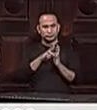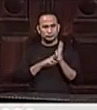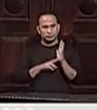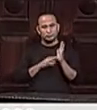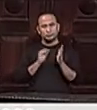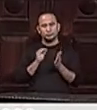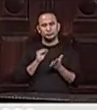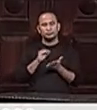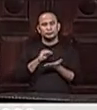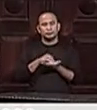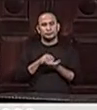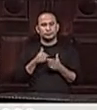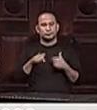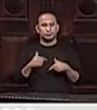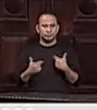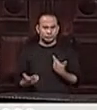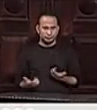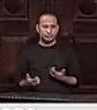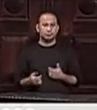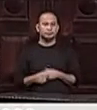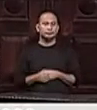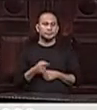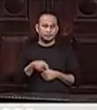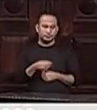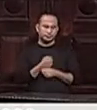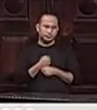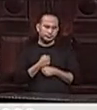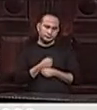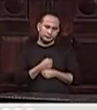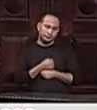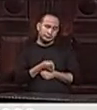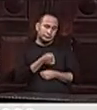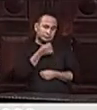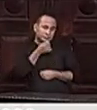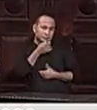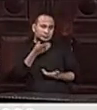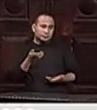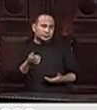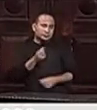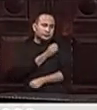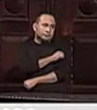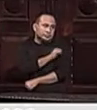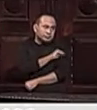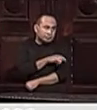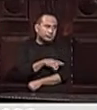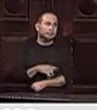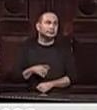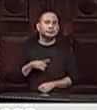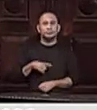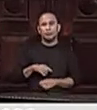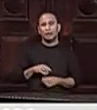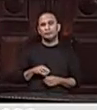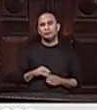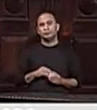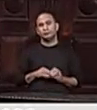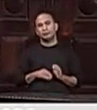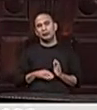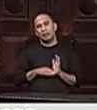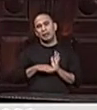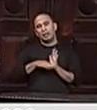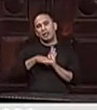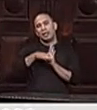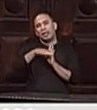desemprego do segundo trimestre desse ano. E, infelizmente, o Rio de Janeiro teve um aumento